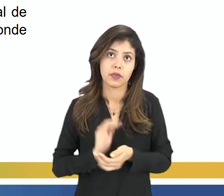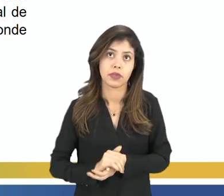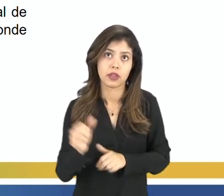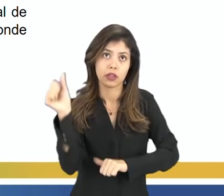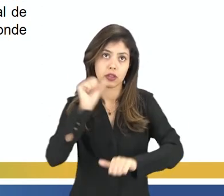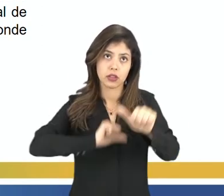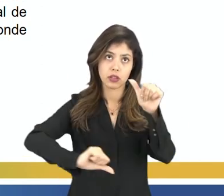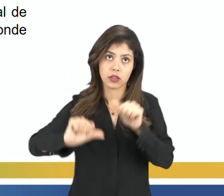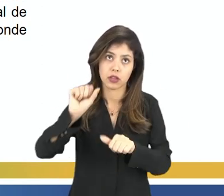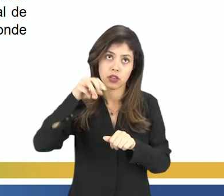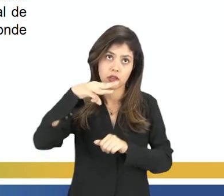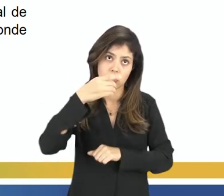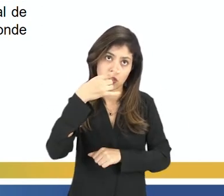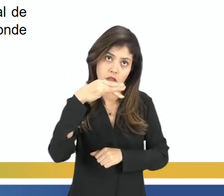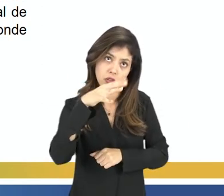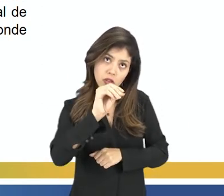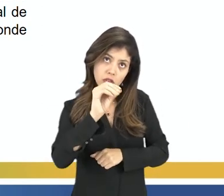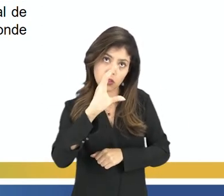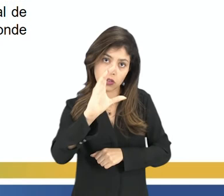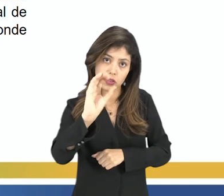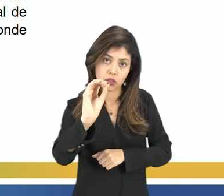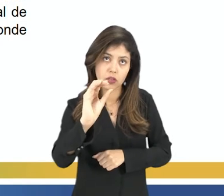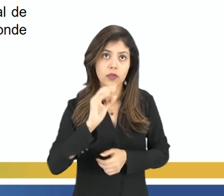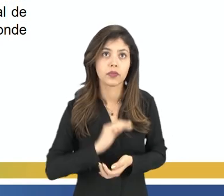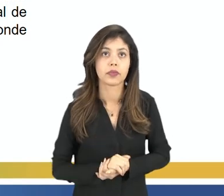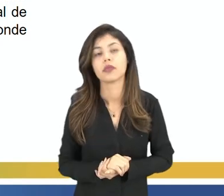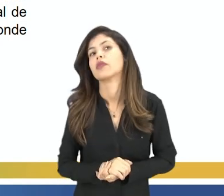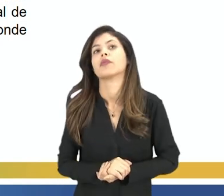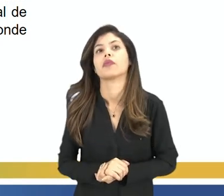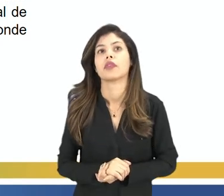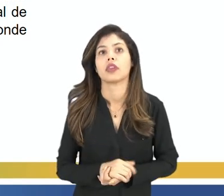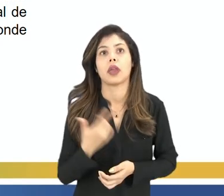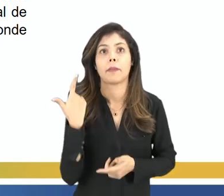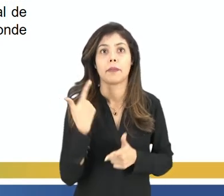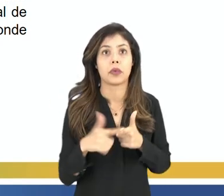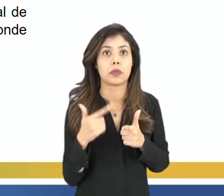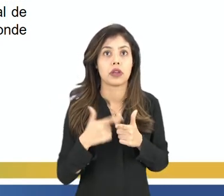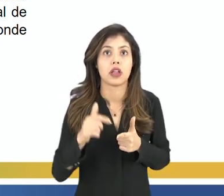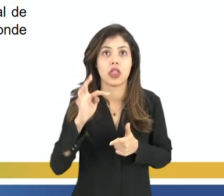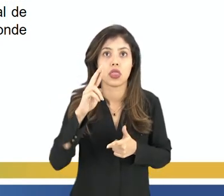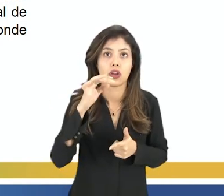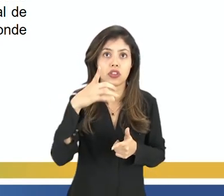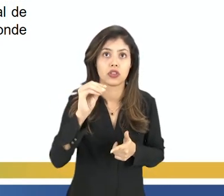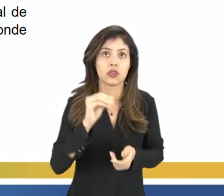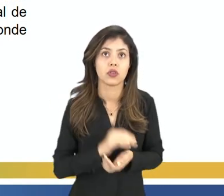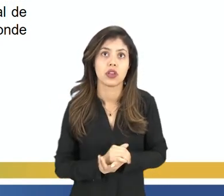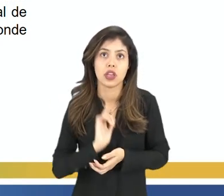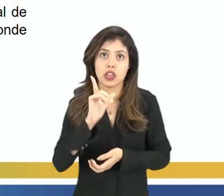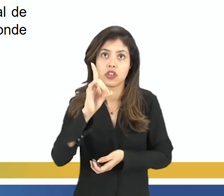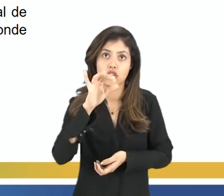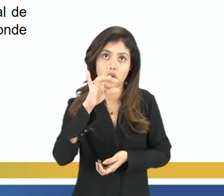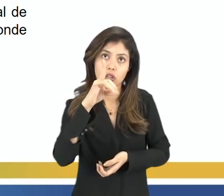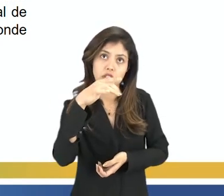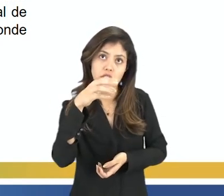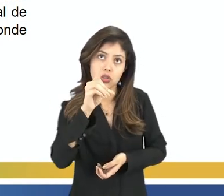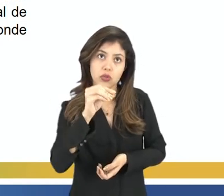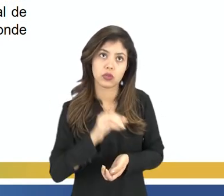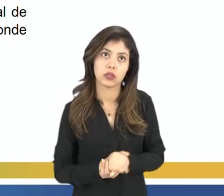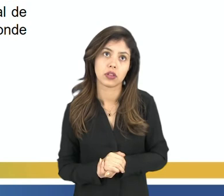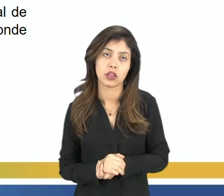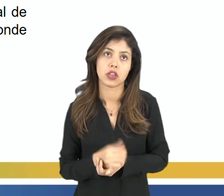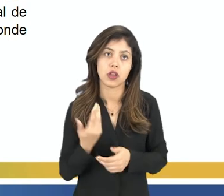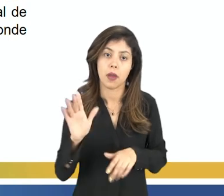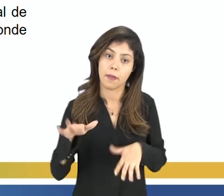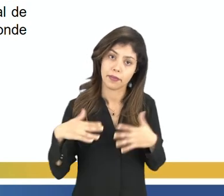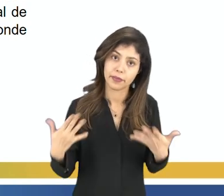ele transforma monóxido de carbono que é altamente tóxico em dióxido de carbono que